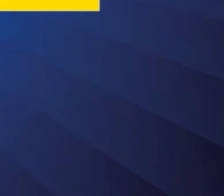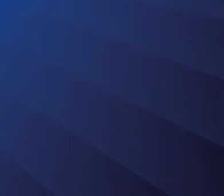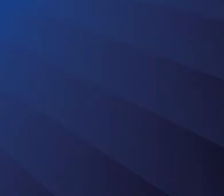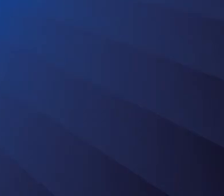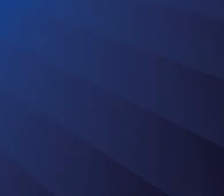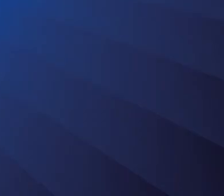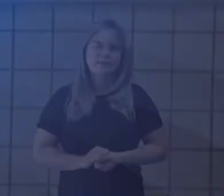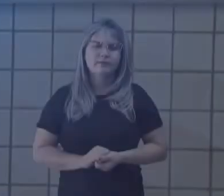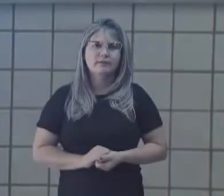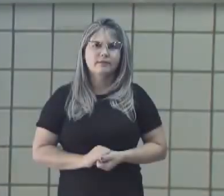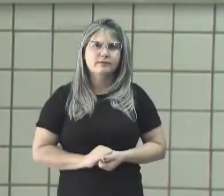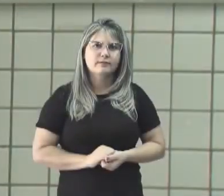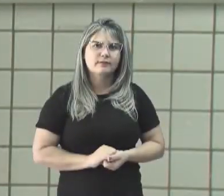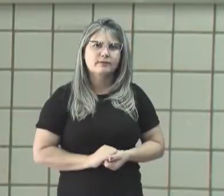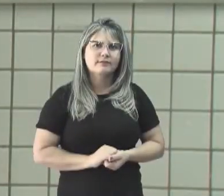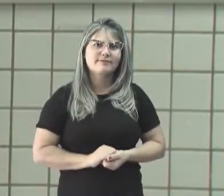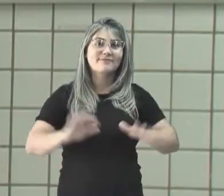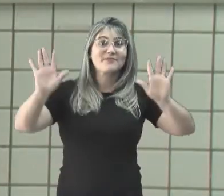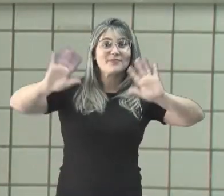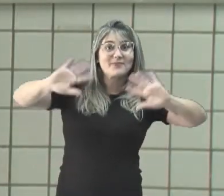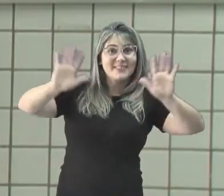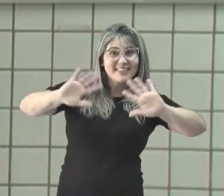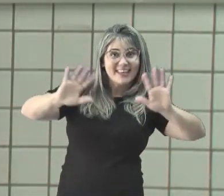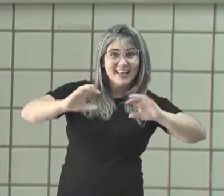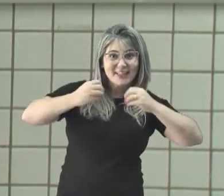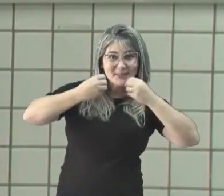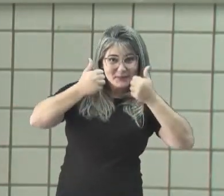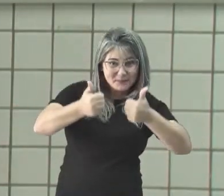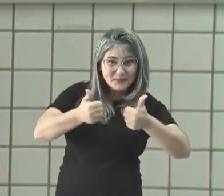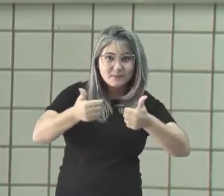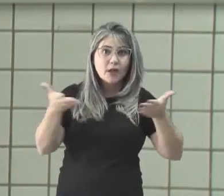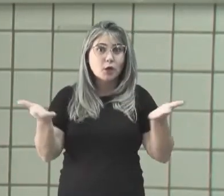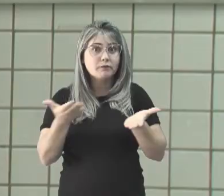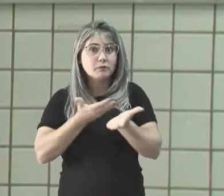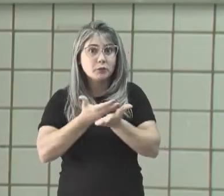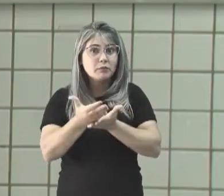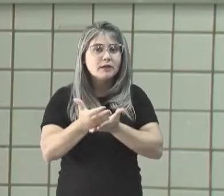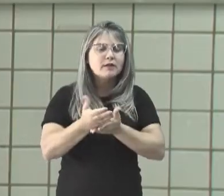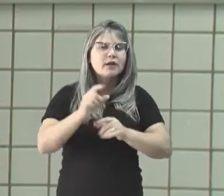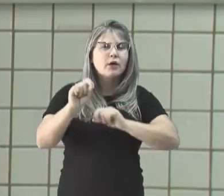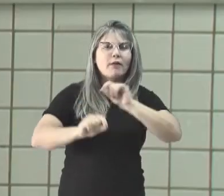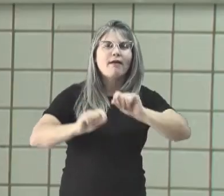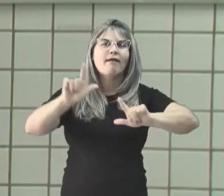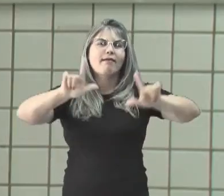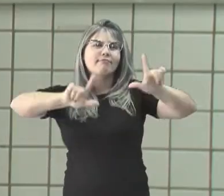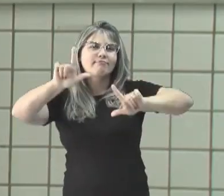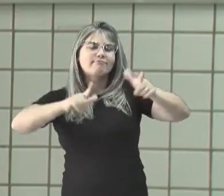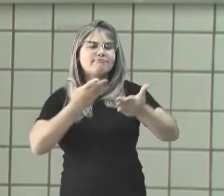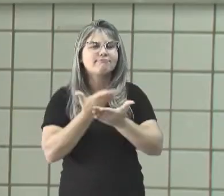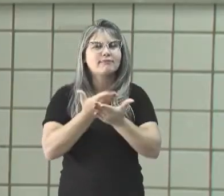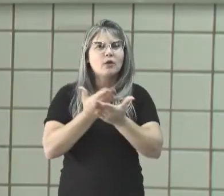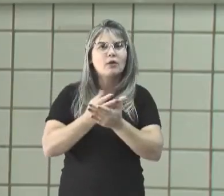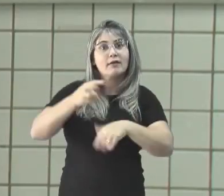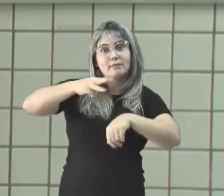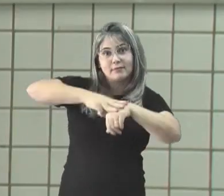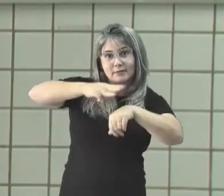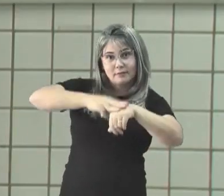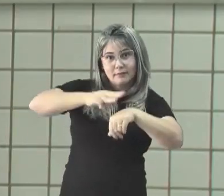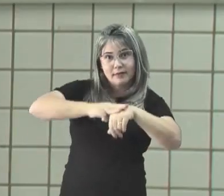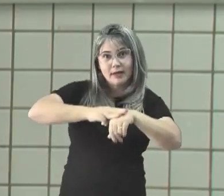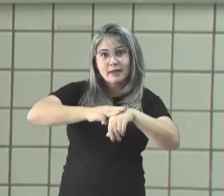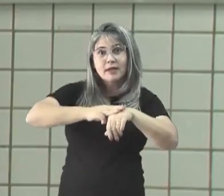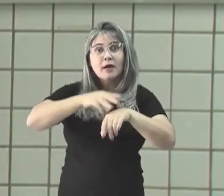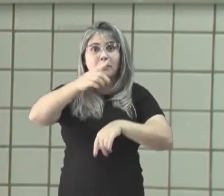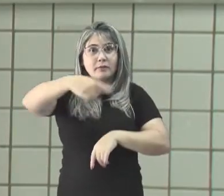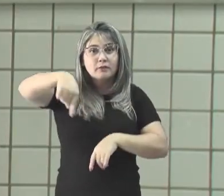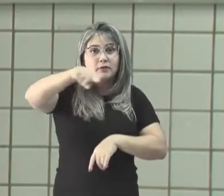Teleaula Parnamirim. Fala galera, vamos dar início a mais uma teleaula de matemática, preparando vocês para as